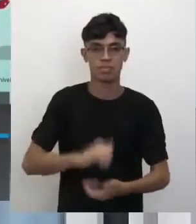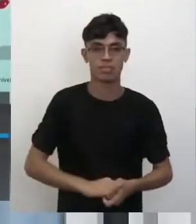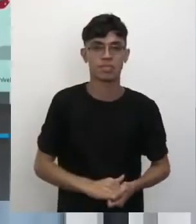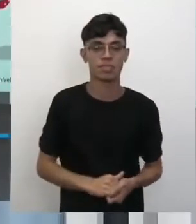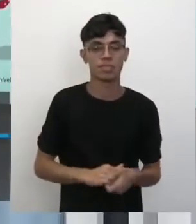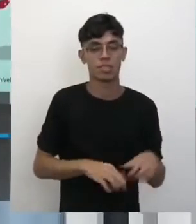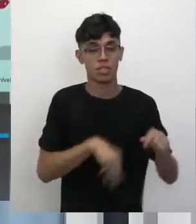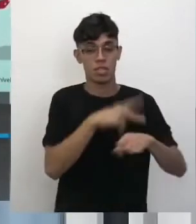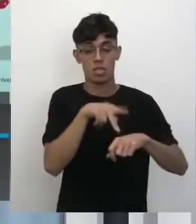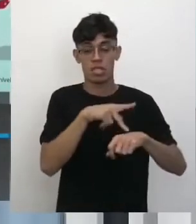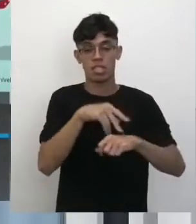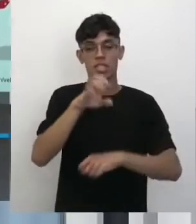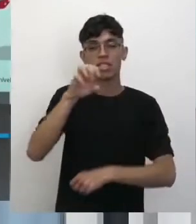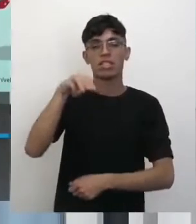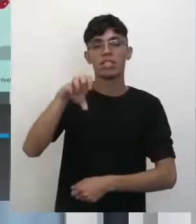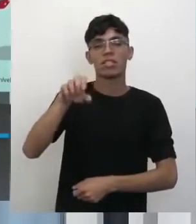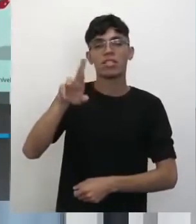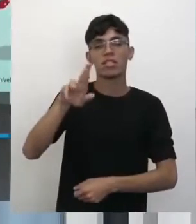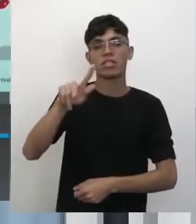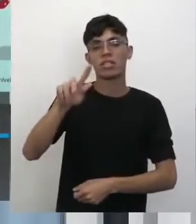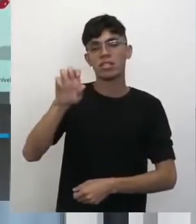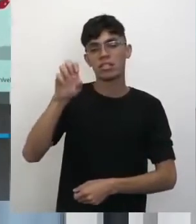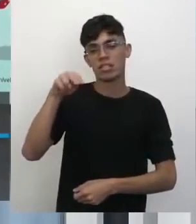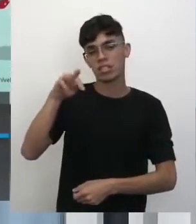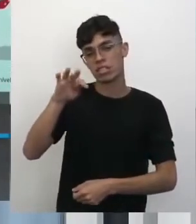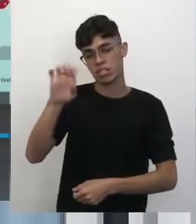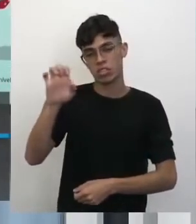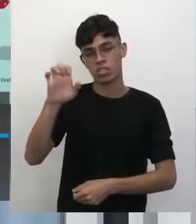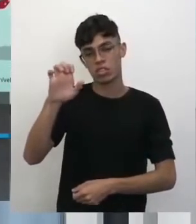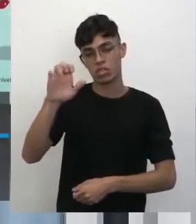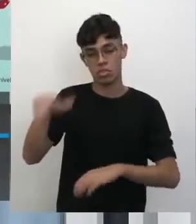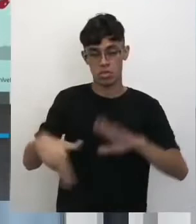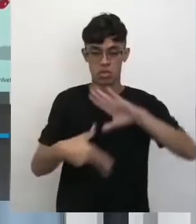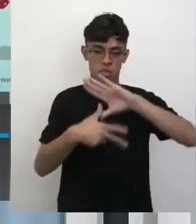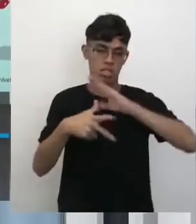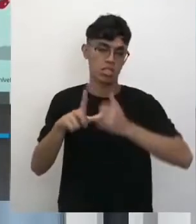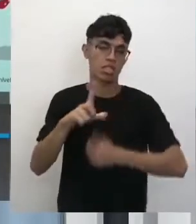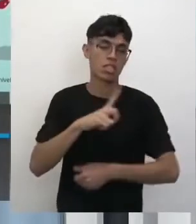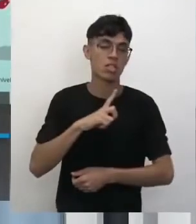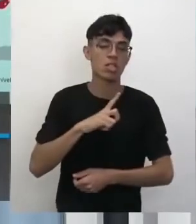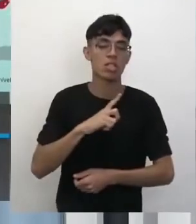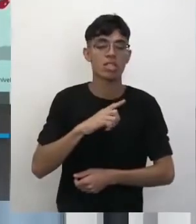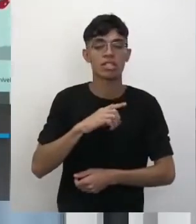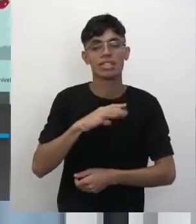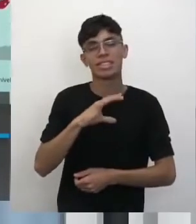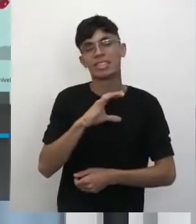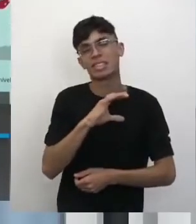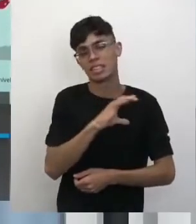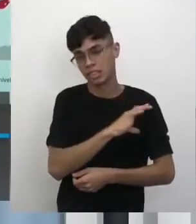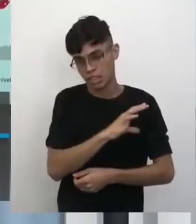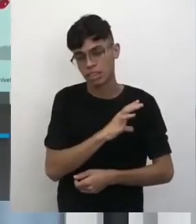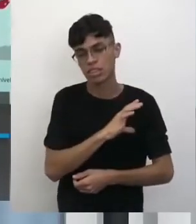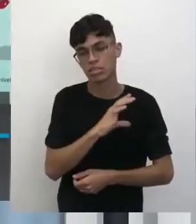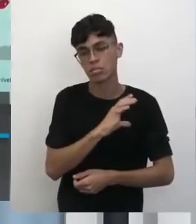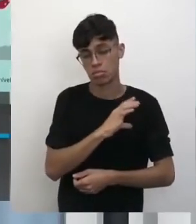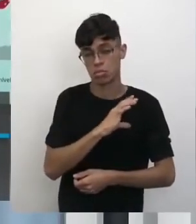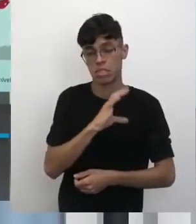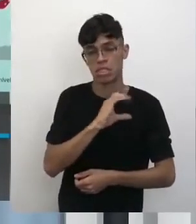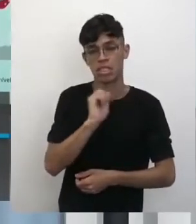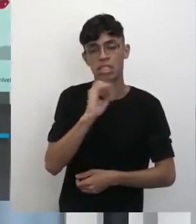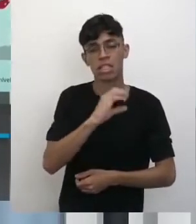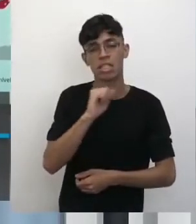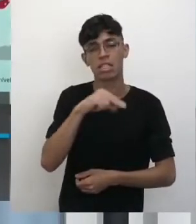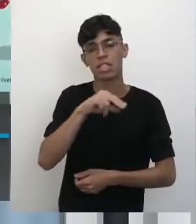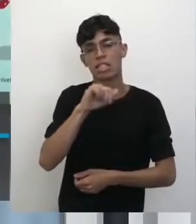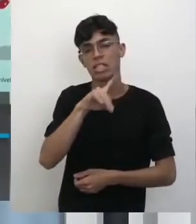países emergentes, né? Lá na América do Norte ainda tem o Canadá e os Estados Unidos, são países desenvolvidos. Nós estamos